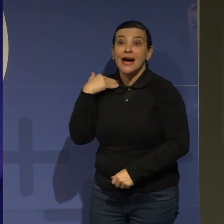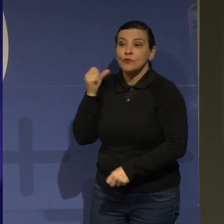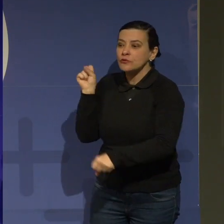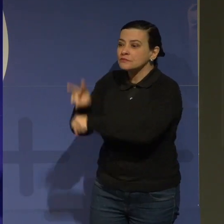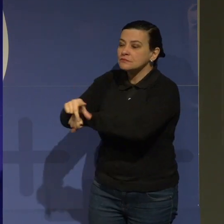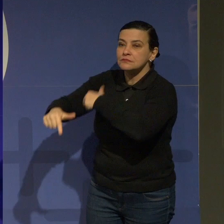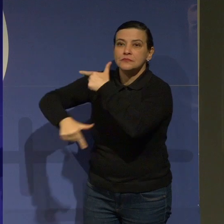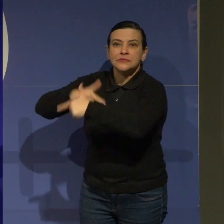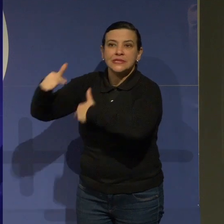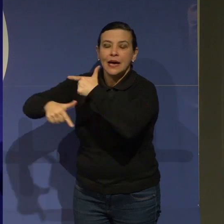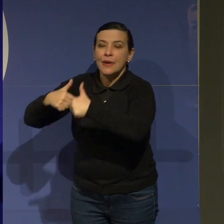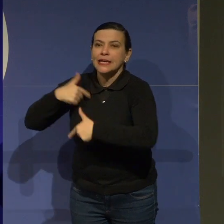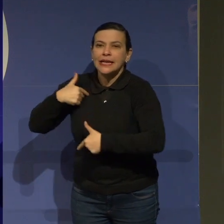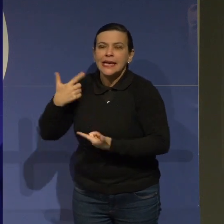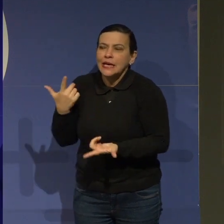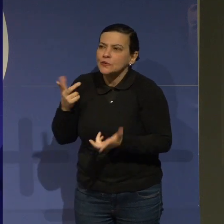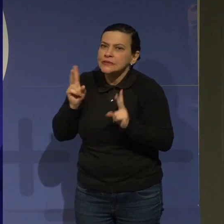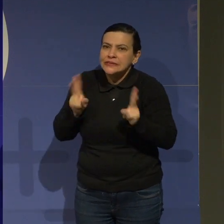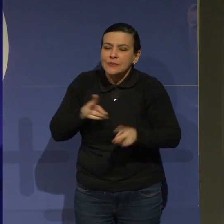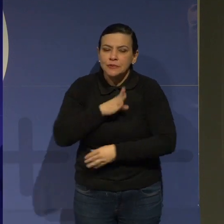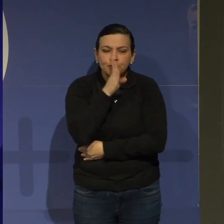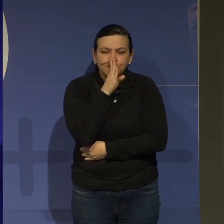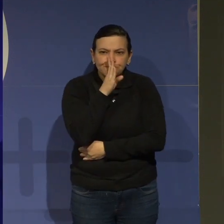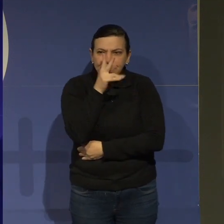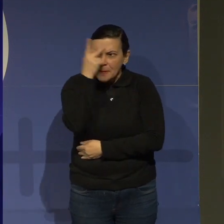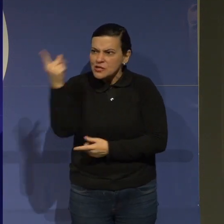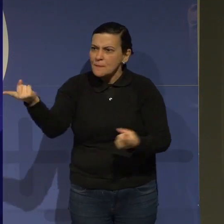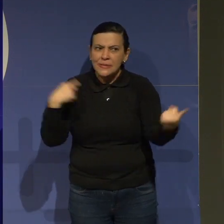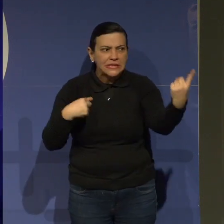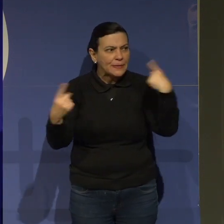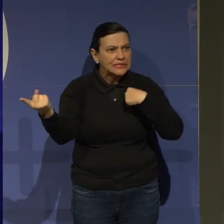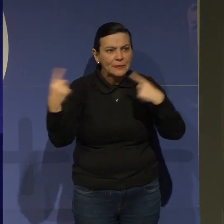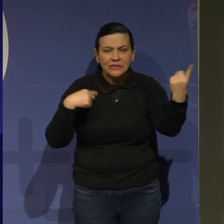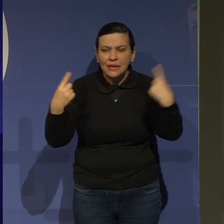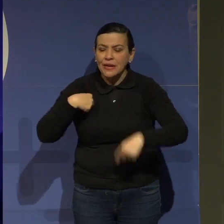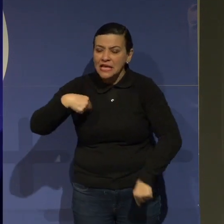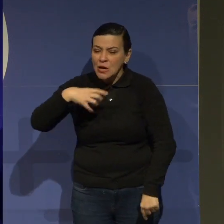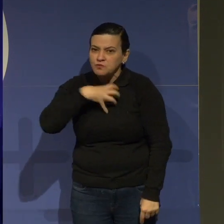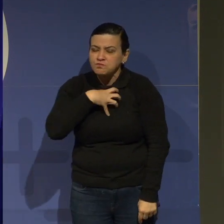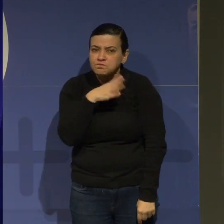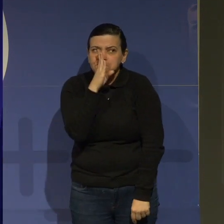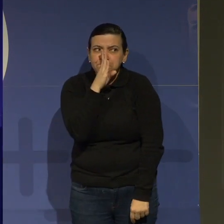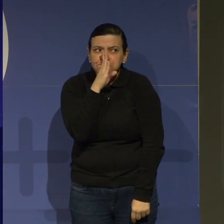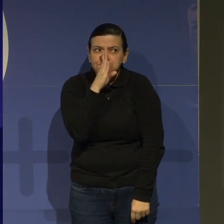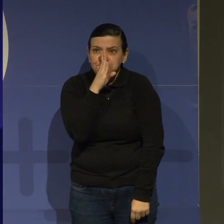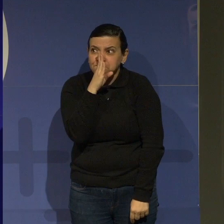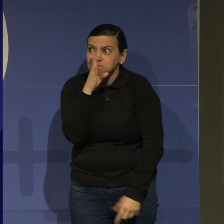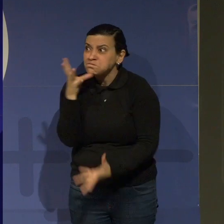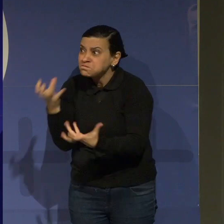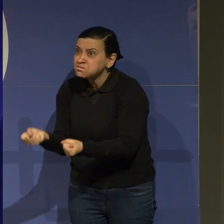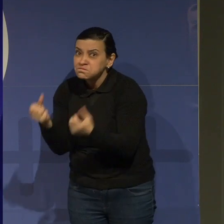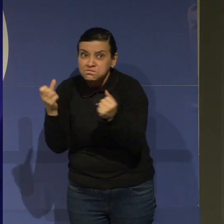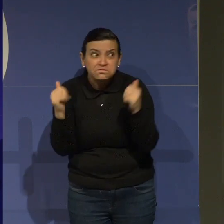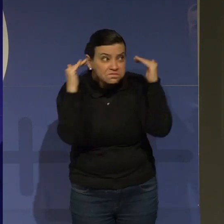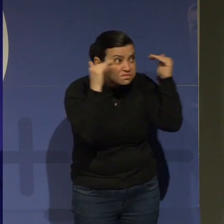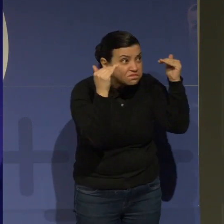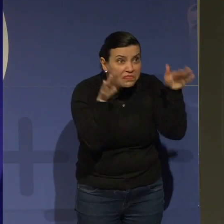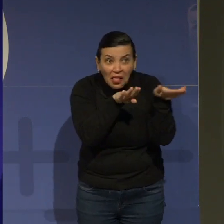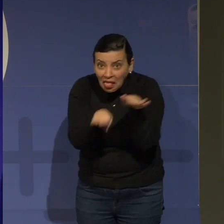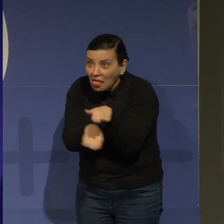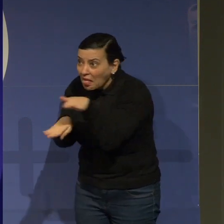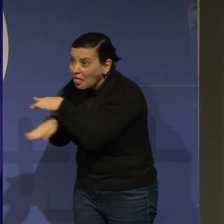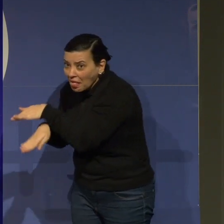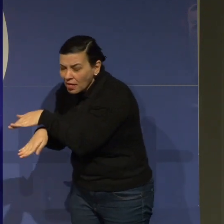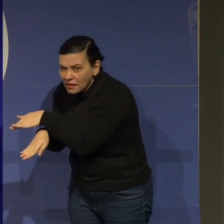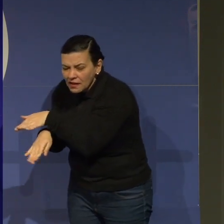inteira calada, deixando que as outras pessoas falassem por mim. E eu nunca achei que eu podia fazer alguma coisa,